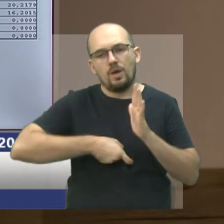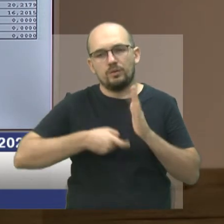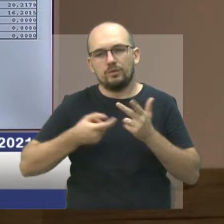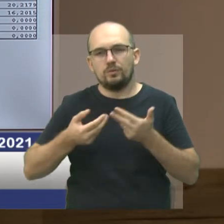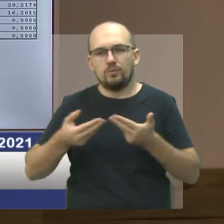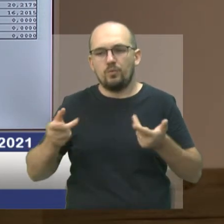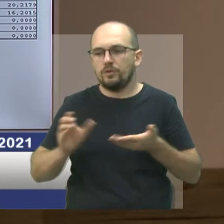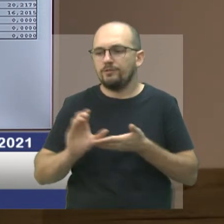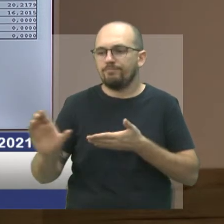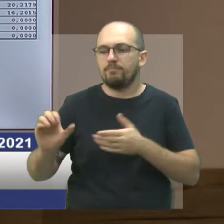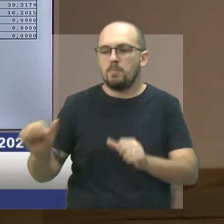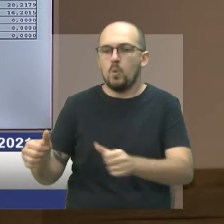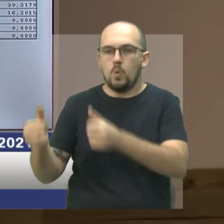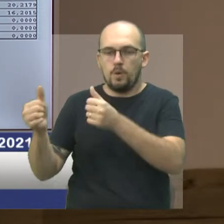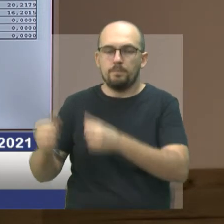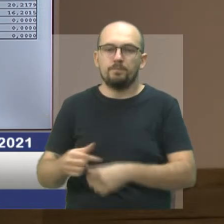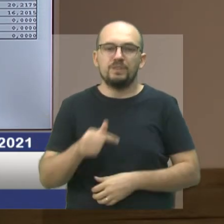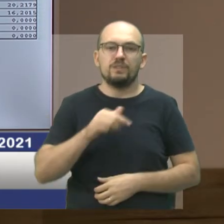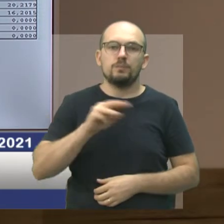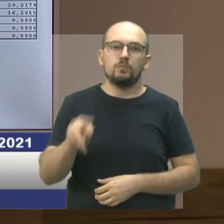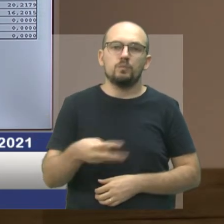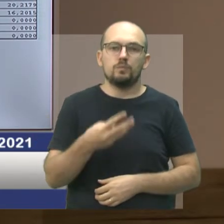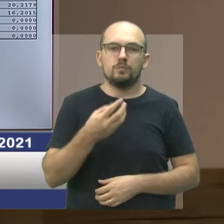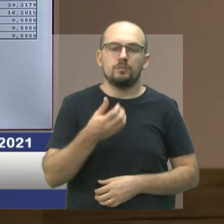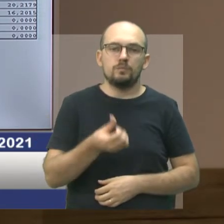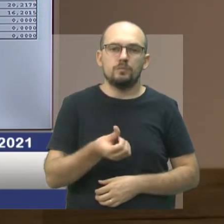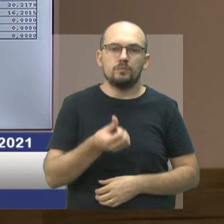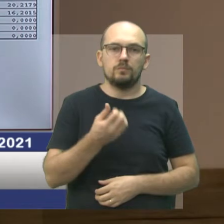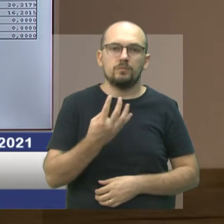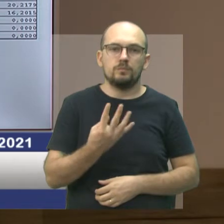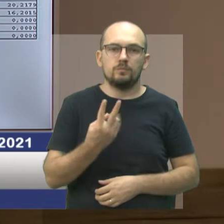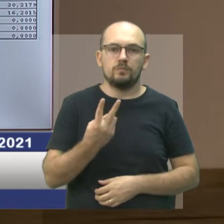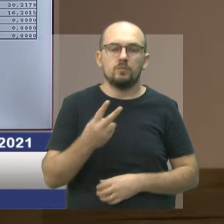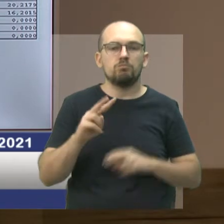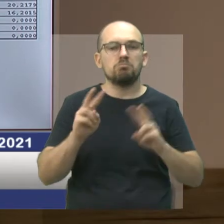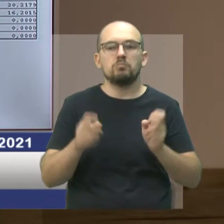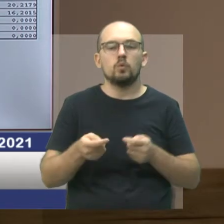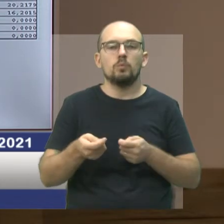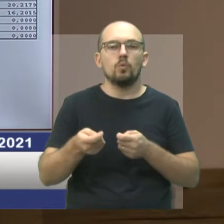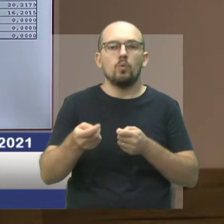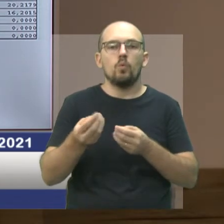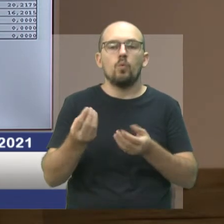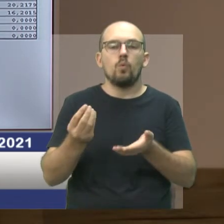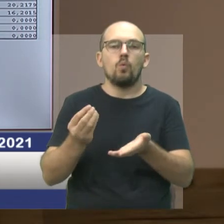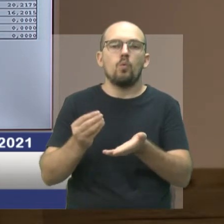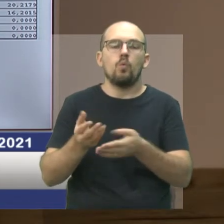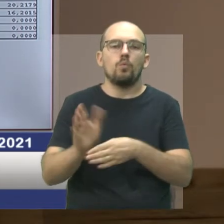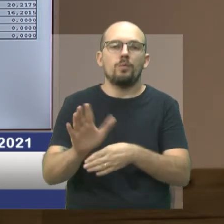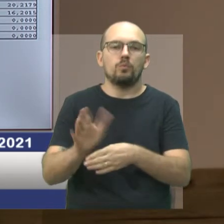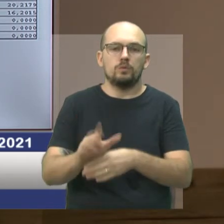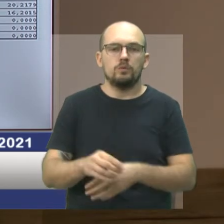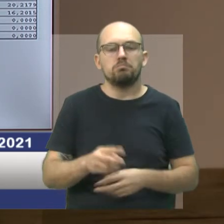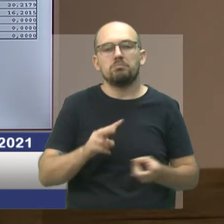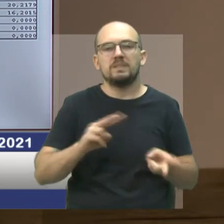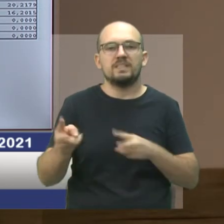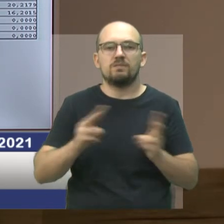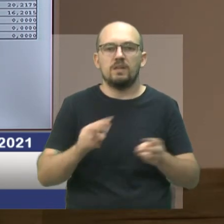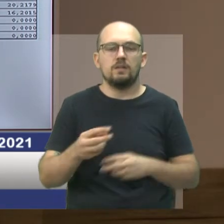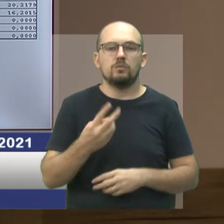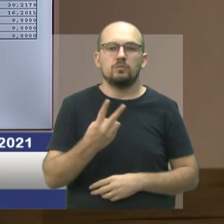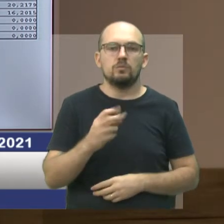melhoria, 7 milhões 642 de contribuições, transferências correntes 286